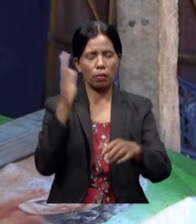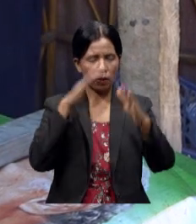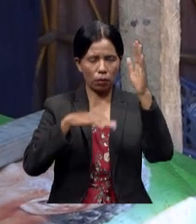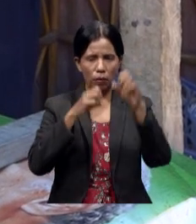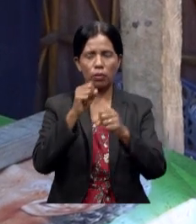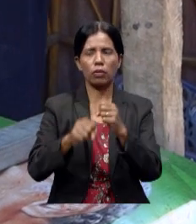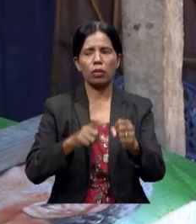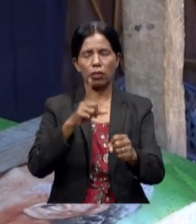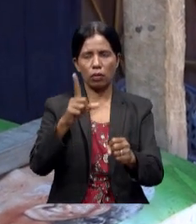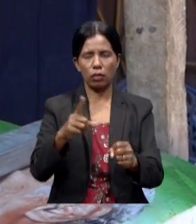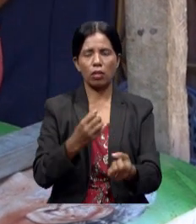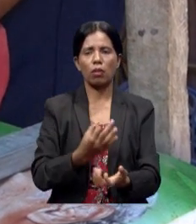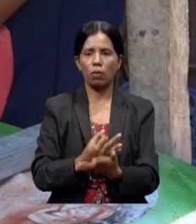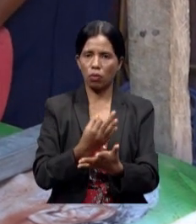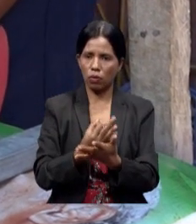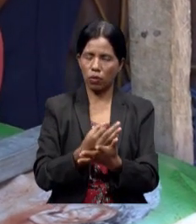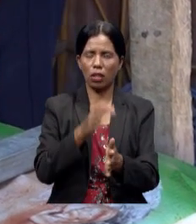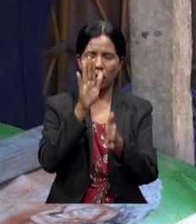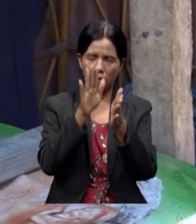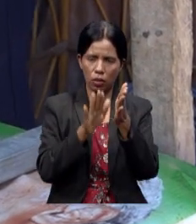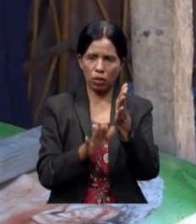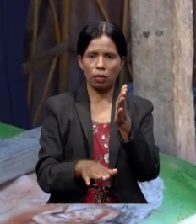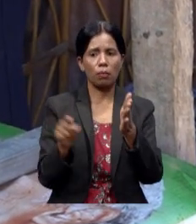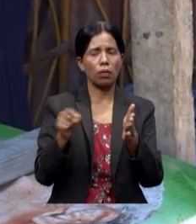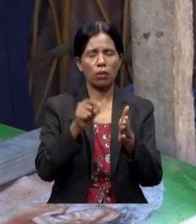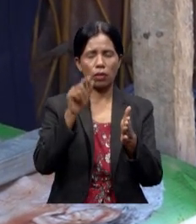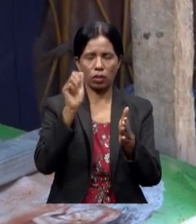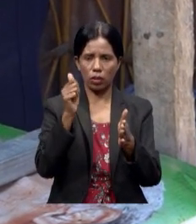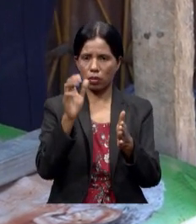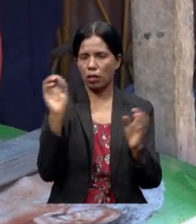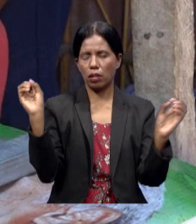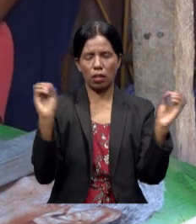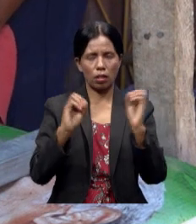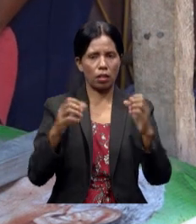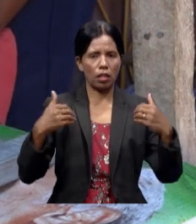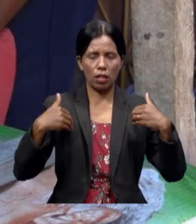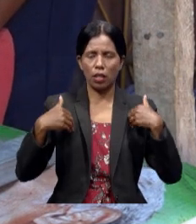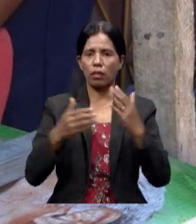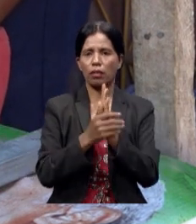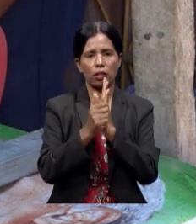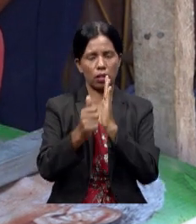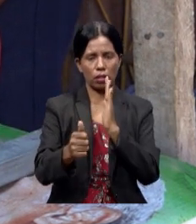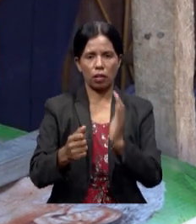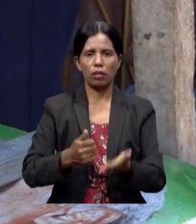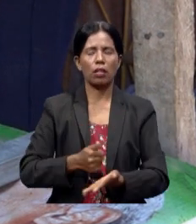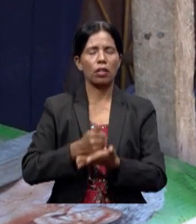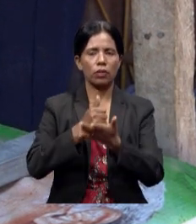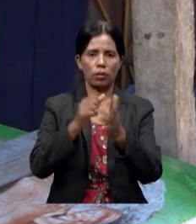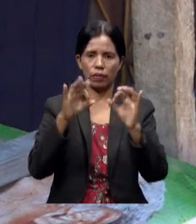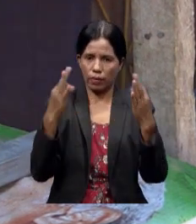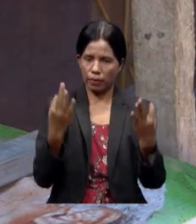nebe rendimento menos por cento sanulo hodi la iha kapasidade atu bele sustenta familia